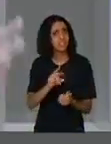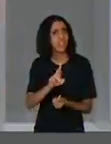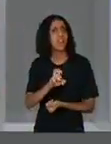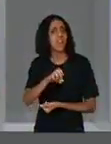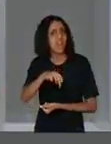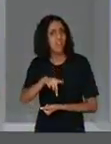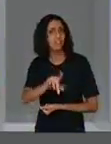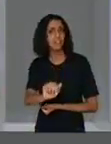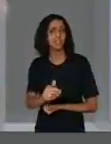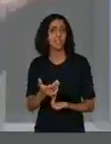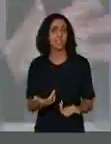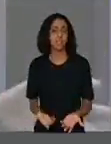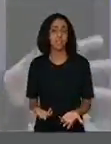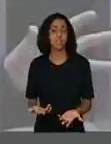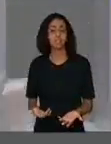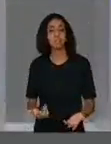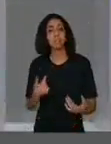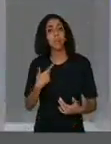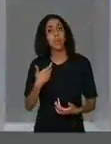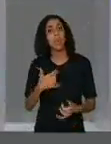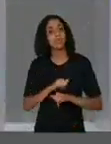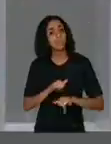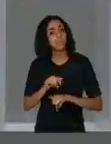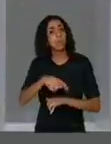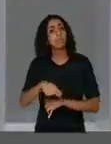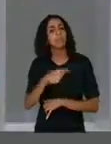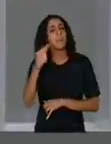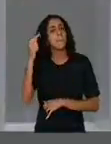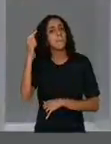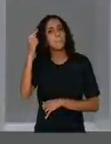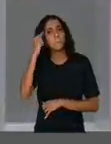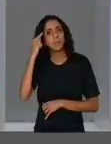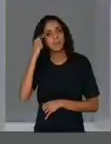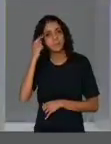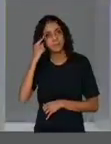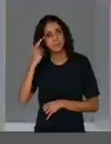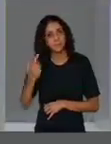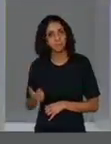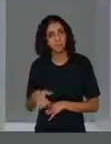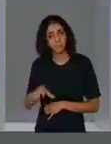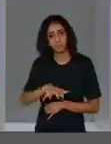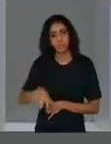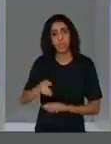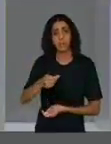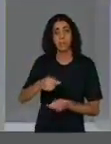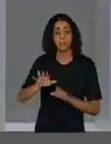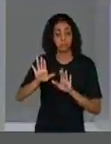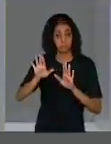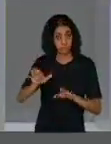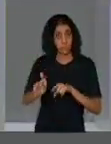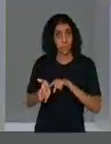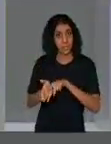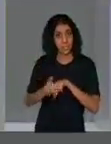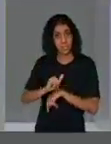queria agregar aqui, para uma reflexão geral da casa, o que o Censo Agropecuário do IBGE mostra.